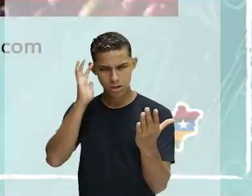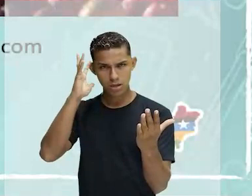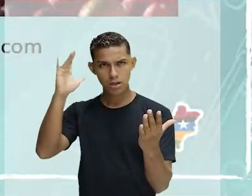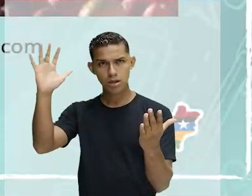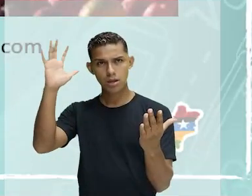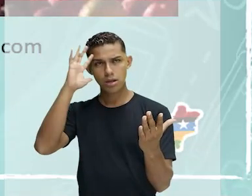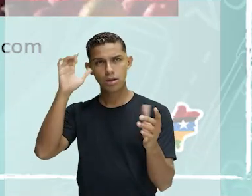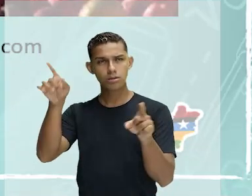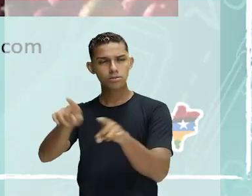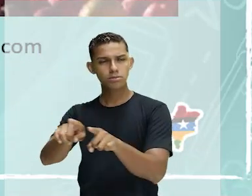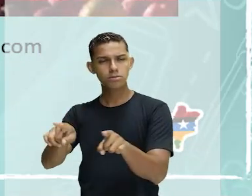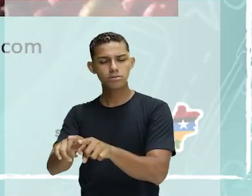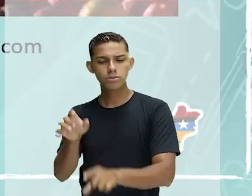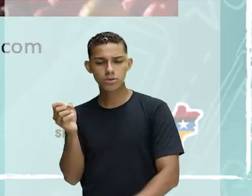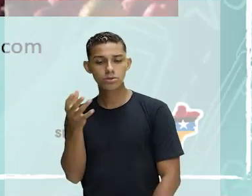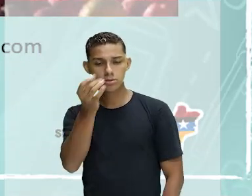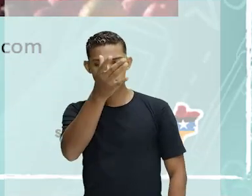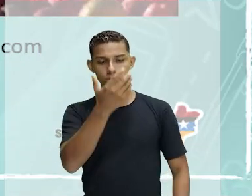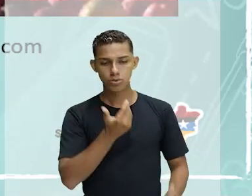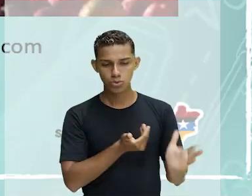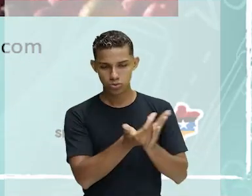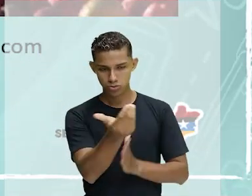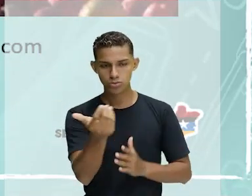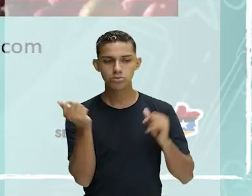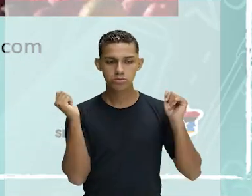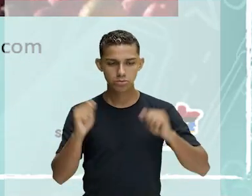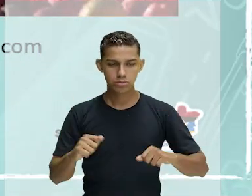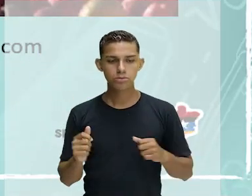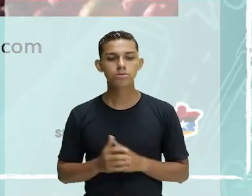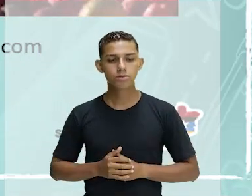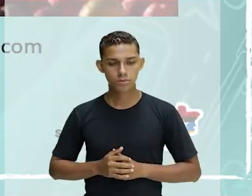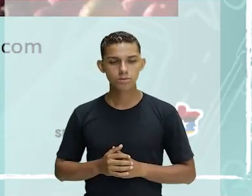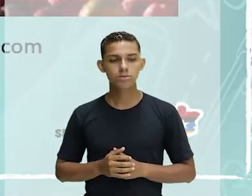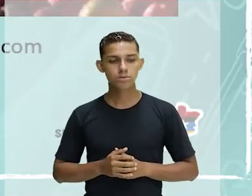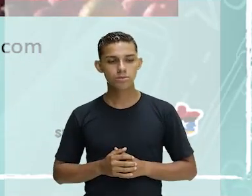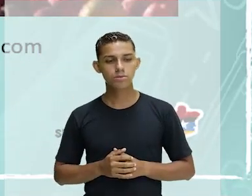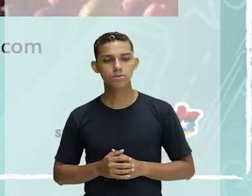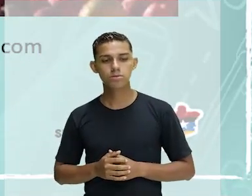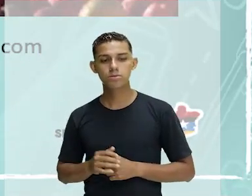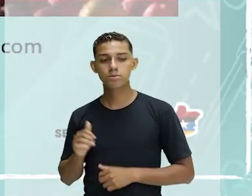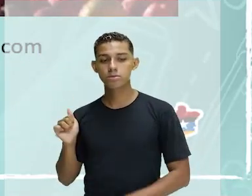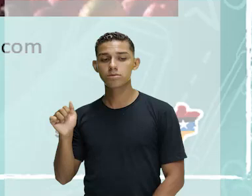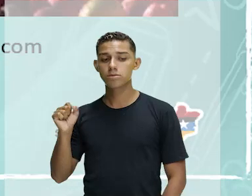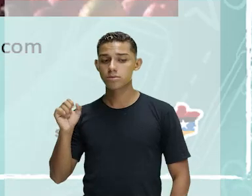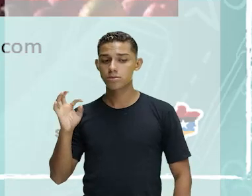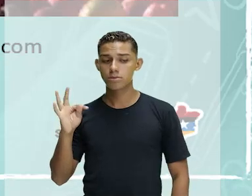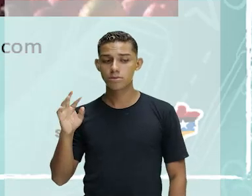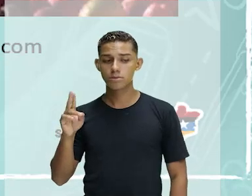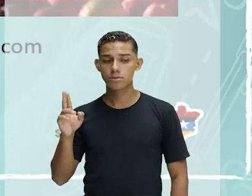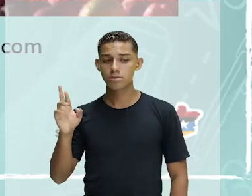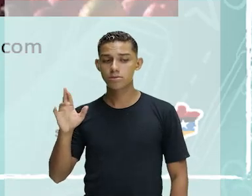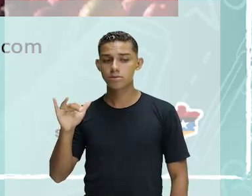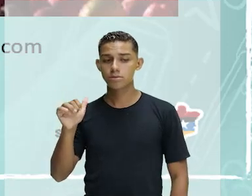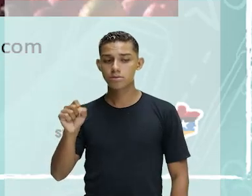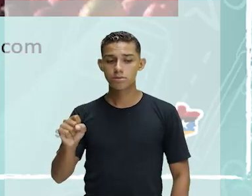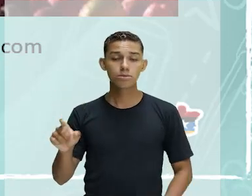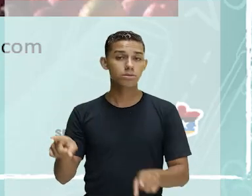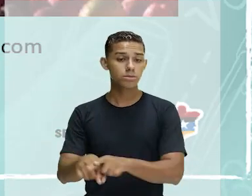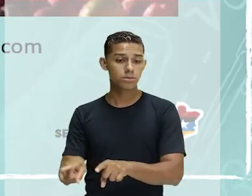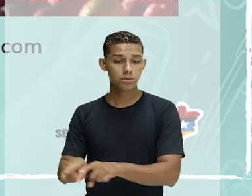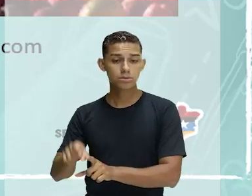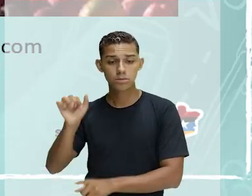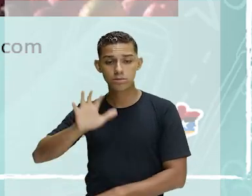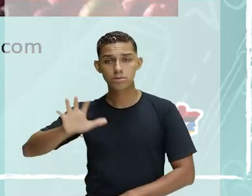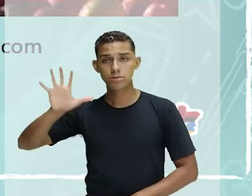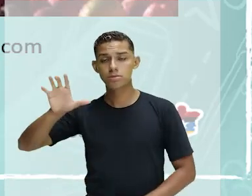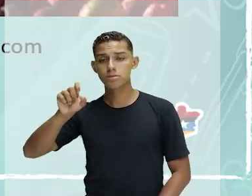também, usa a internet para isso. Astúrias e a região da Cidra. Também no norte da Espanha, esta zona